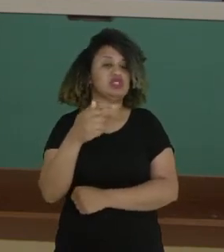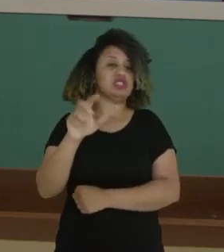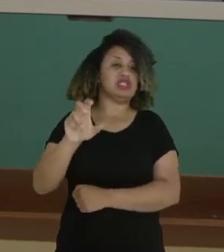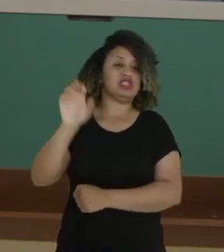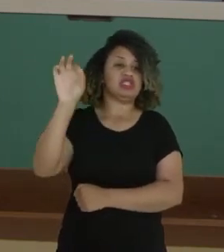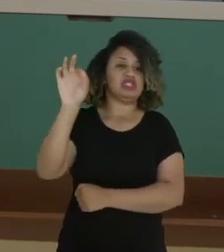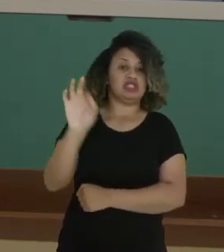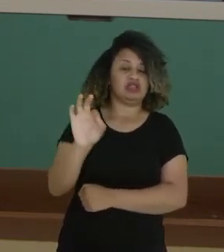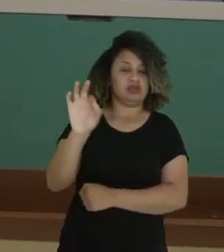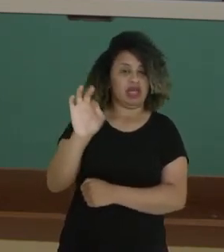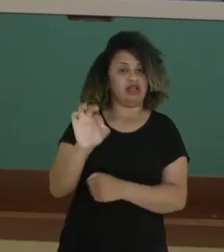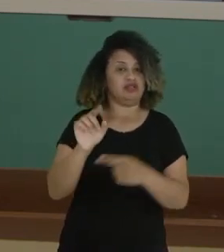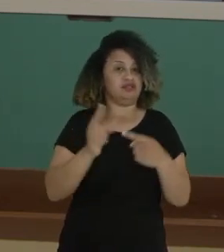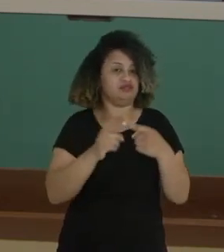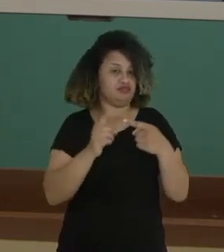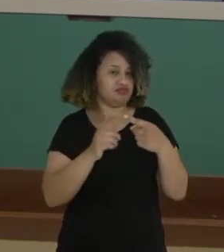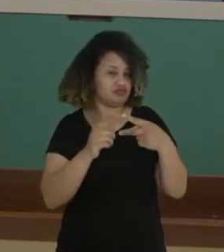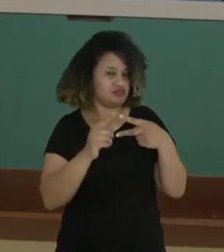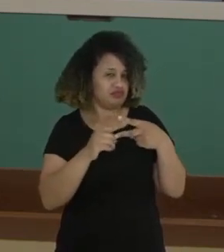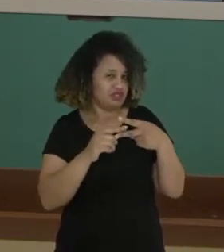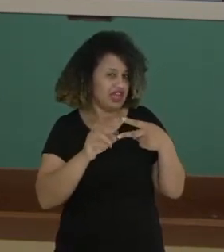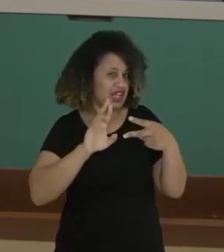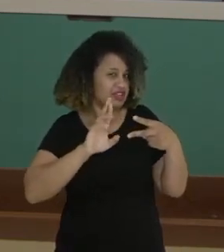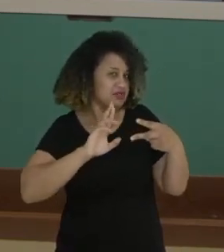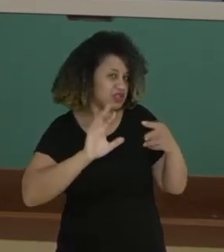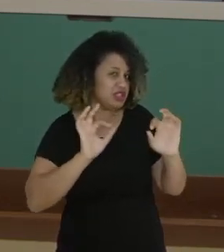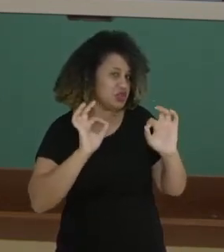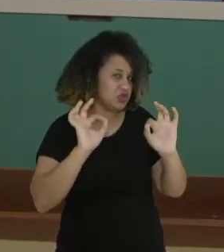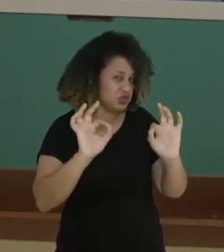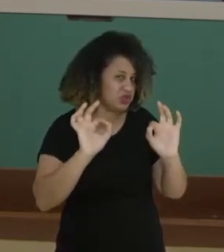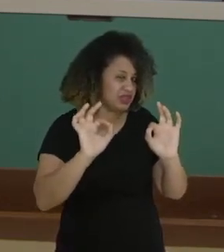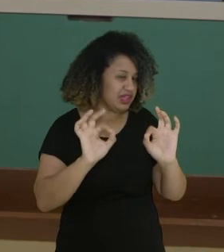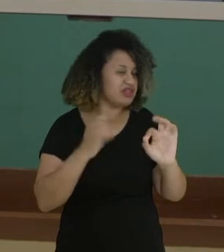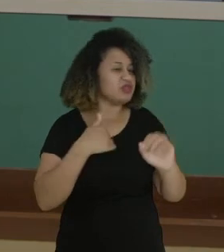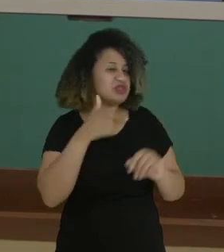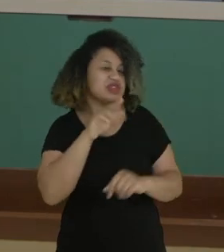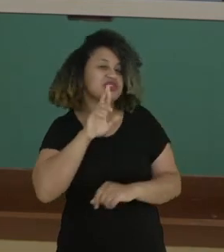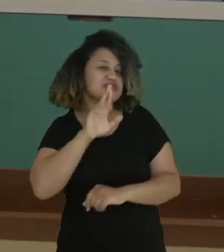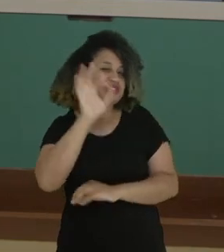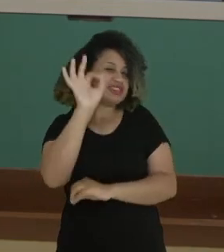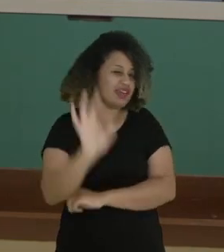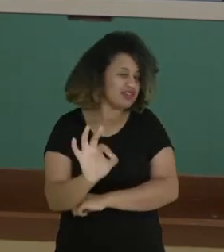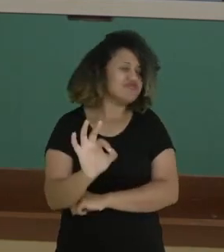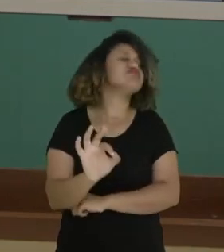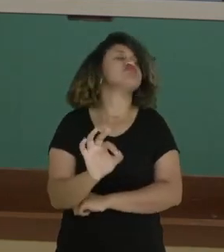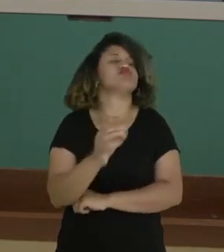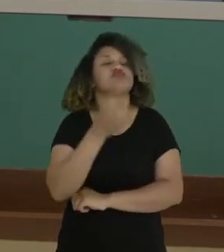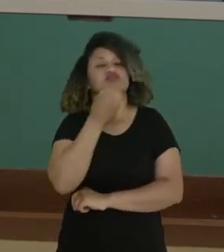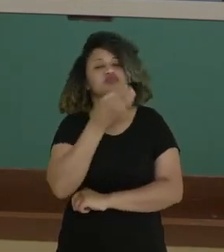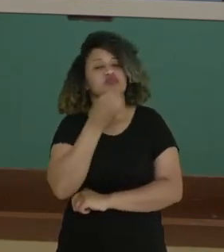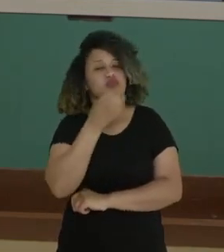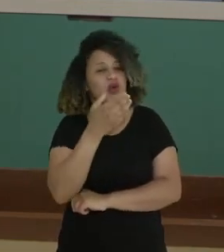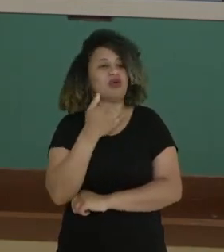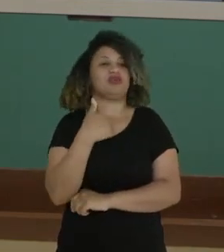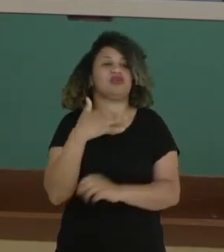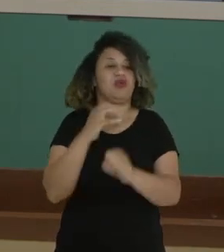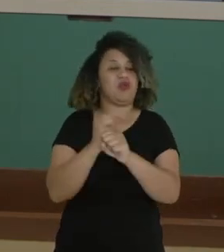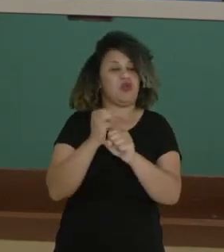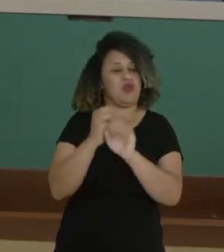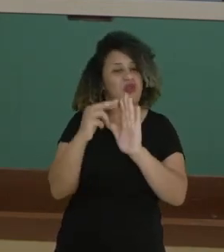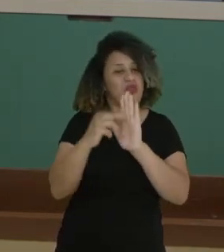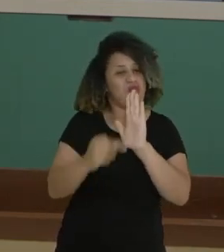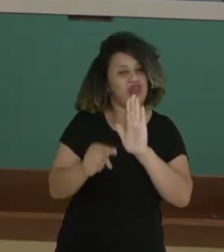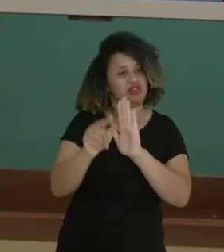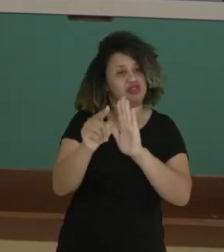primeira, ok? Você tinha colocado isso? Acertou? Ah, muito bem. 10 para você. Mas olha lá,